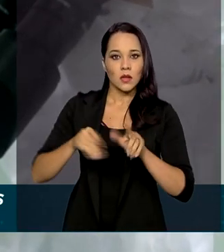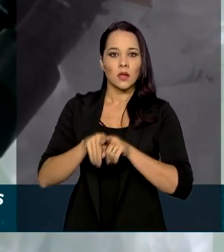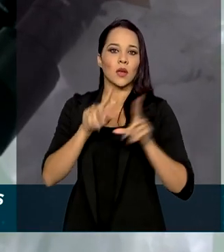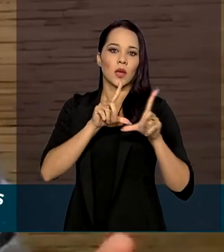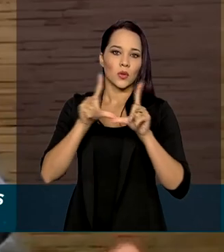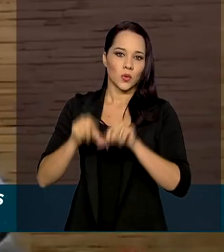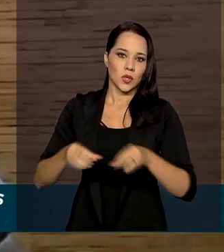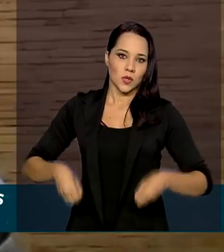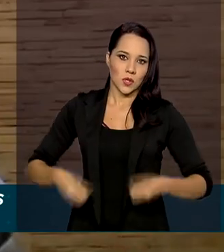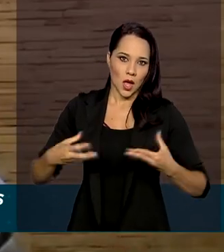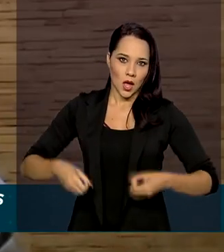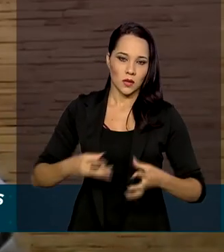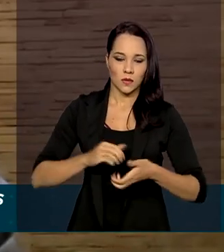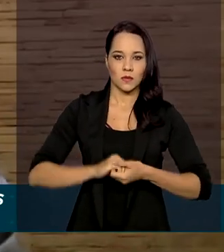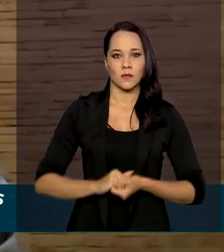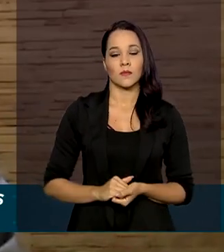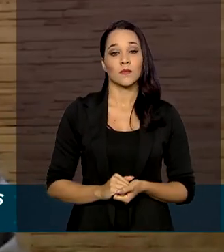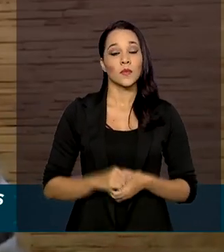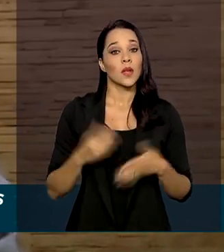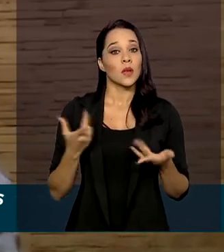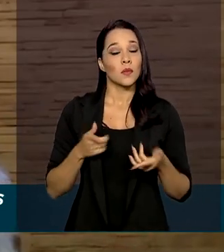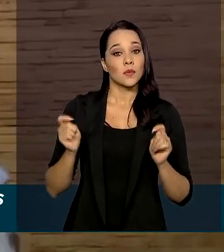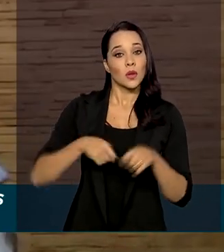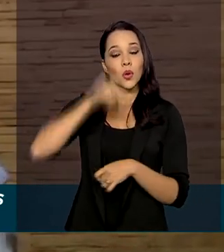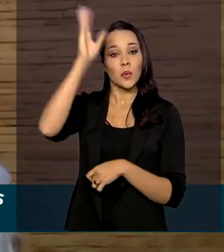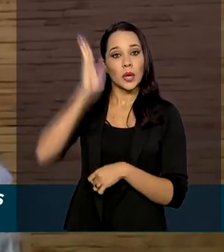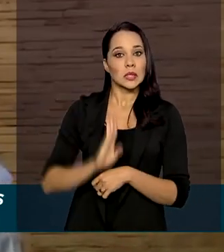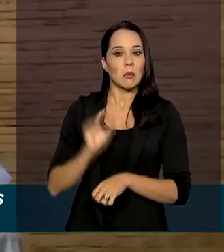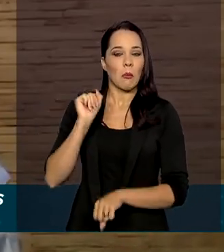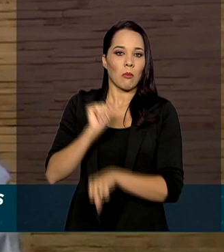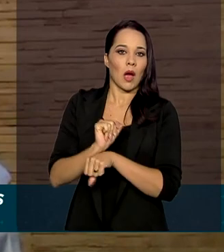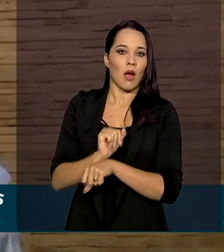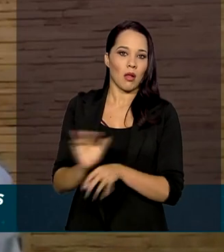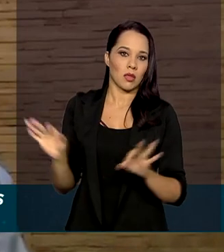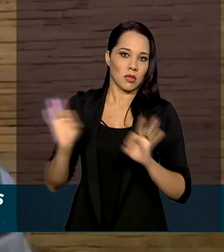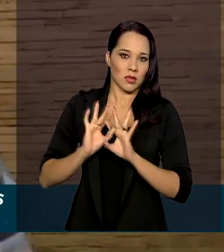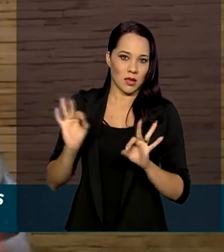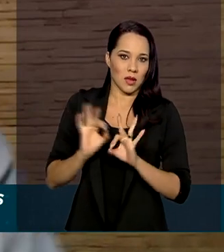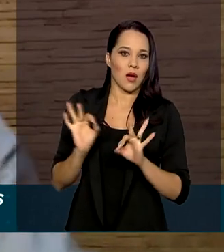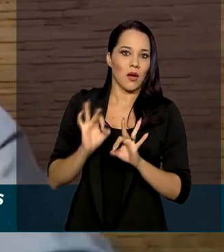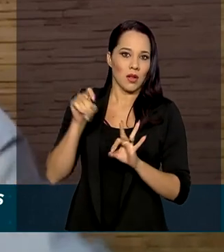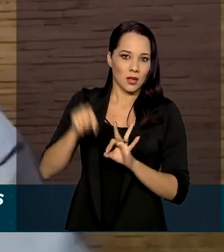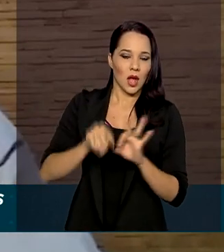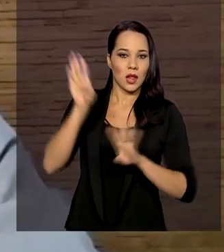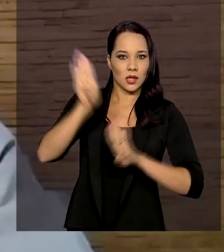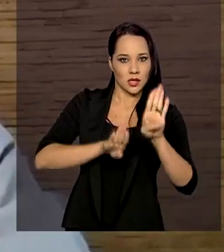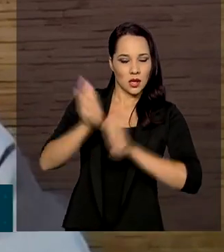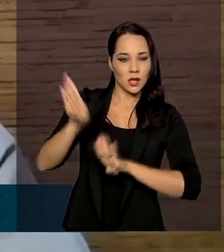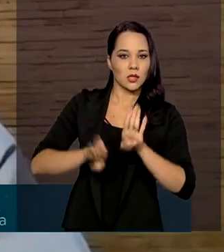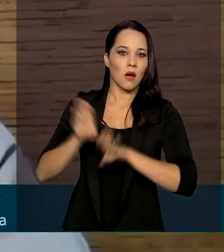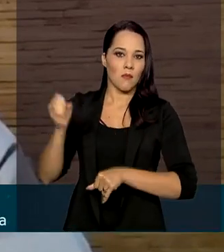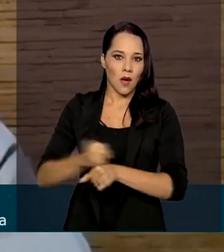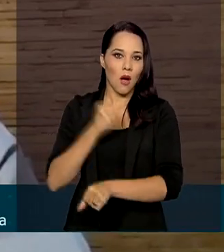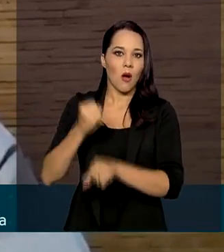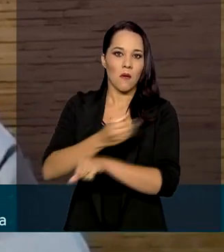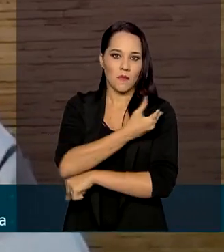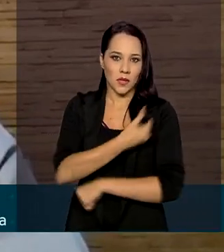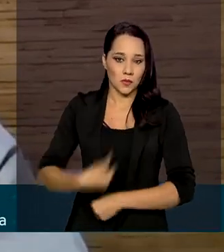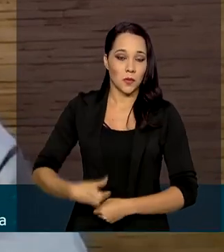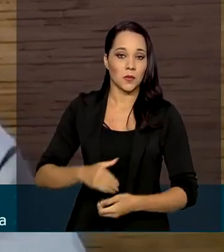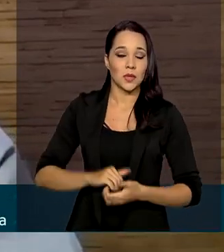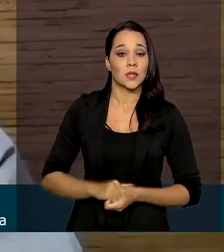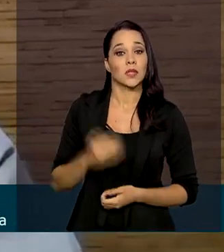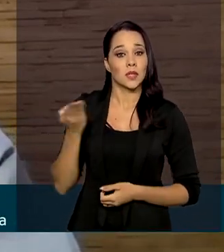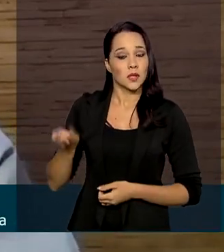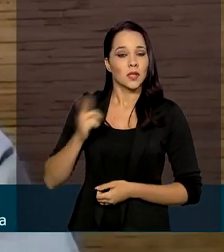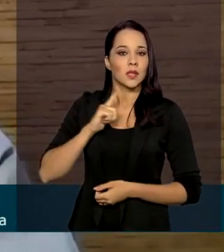reduzir os custos. A gente possibilitou que o Brasil não se paralisasse em termos de licitações para obras públicas. E isso aí, a